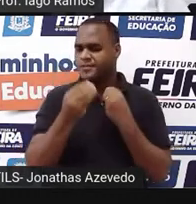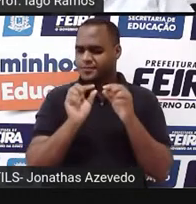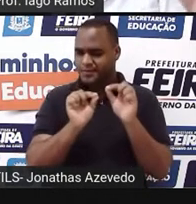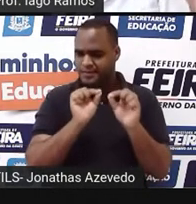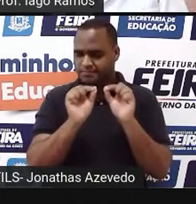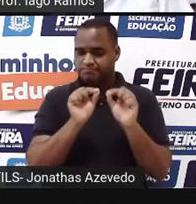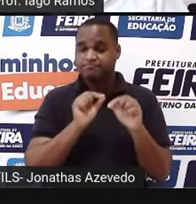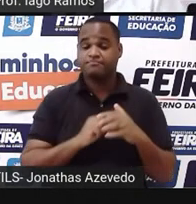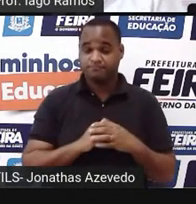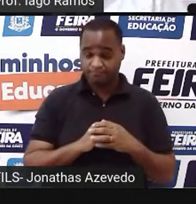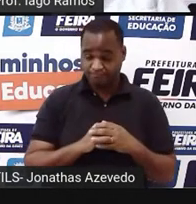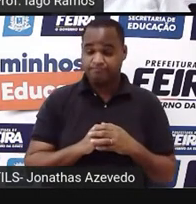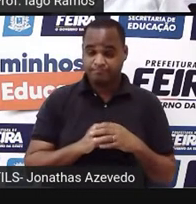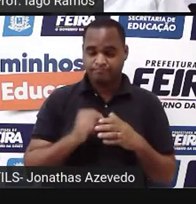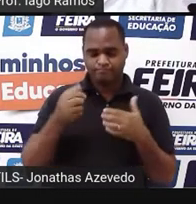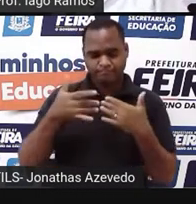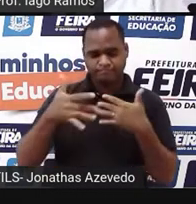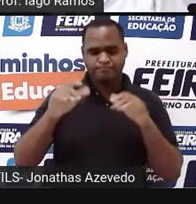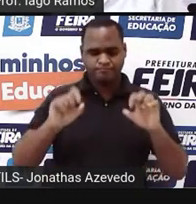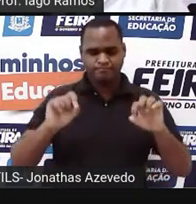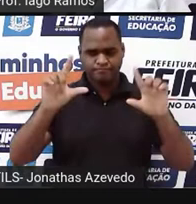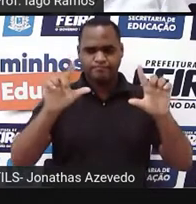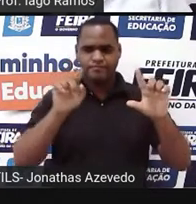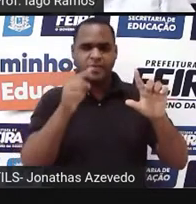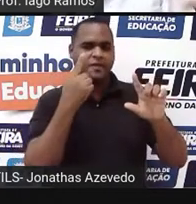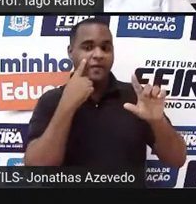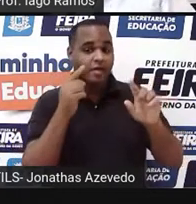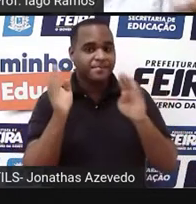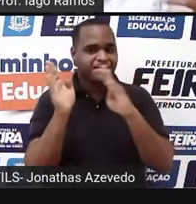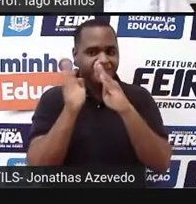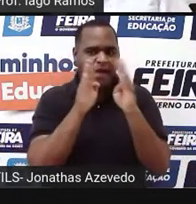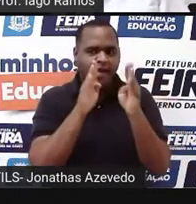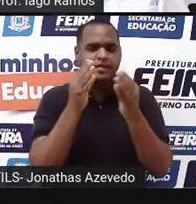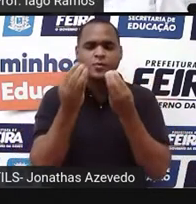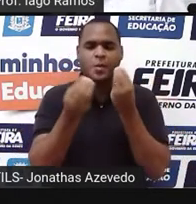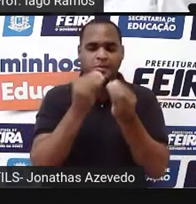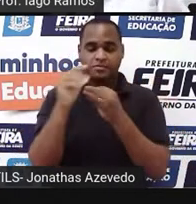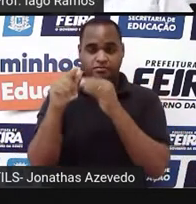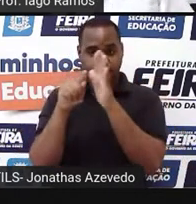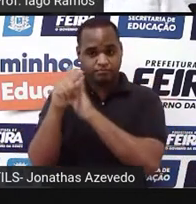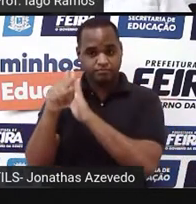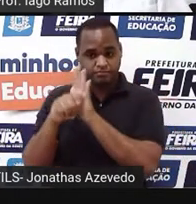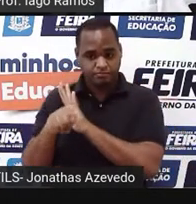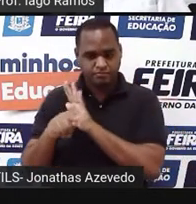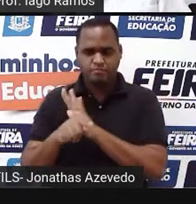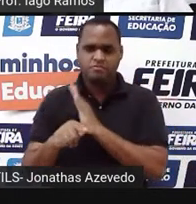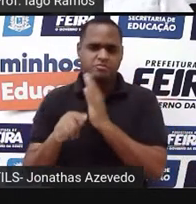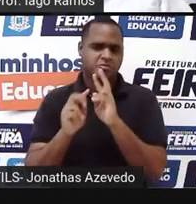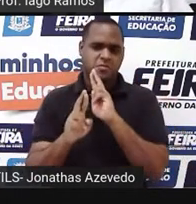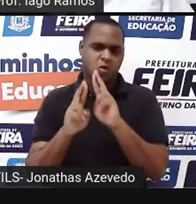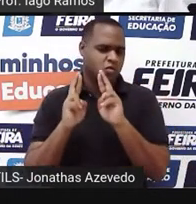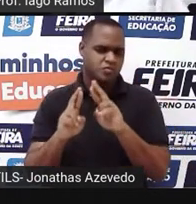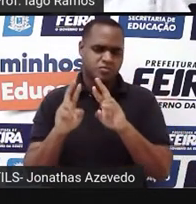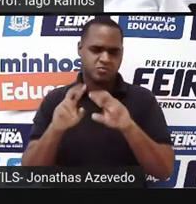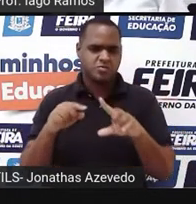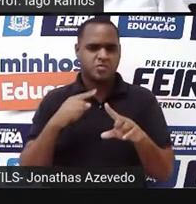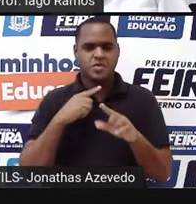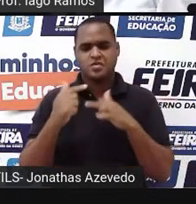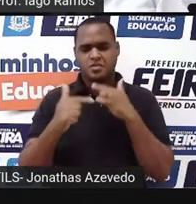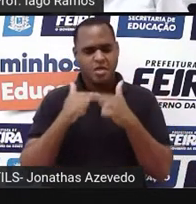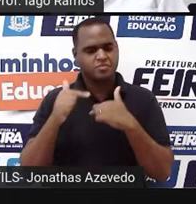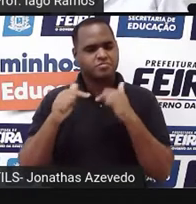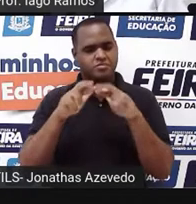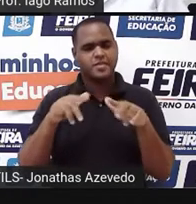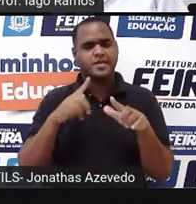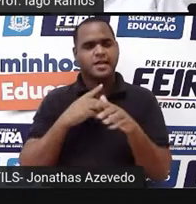isso? Nas próximas telas que vão vir por aí, perguntas, né, questões, enfim, exercícios